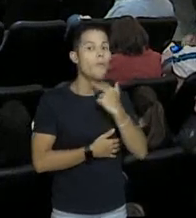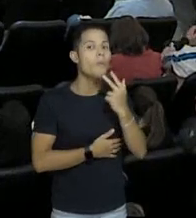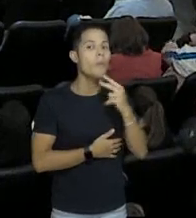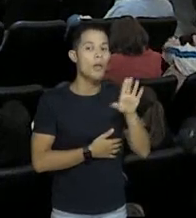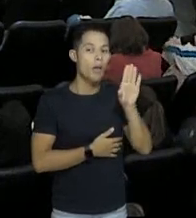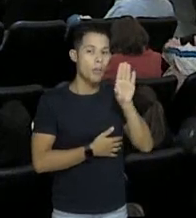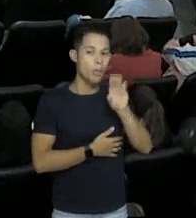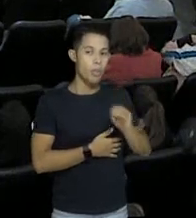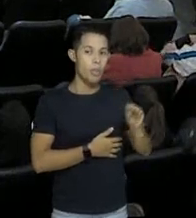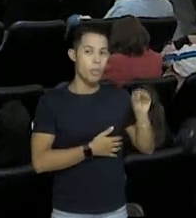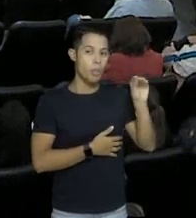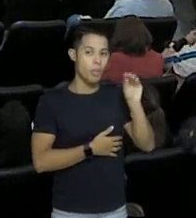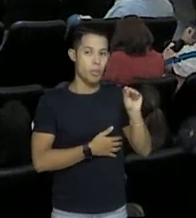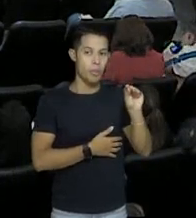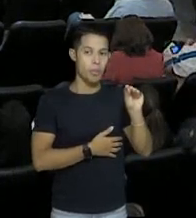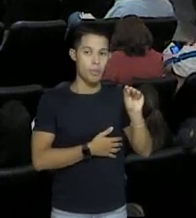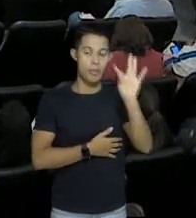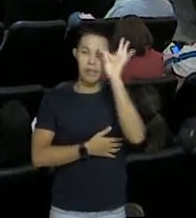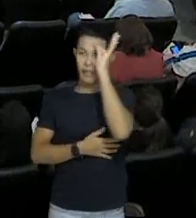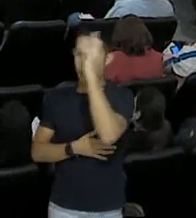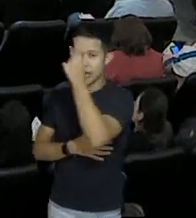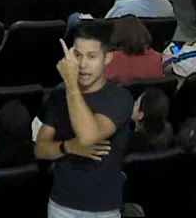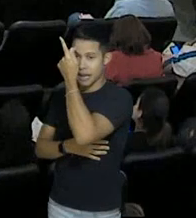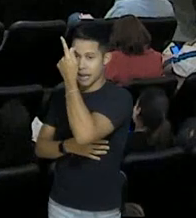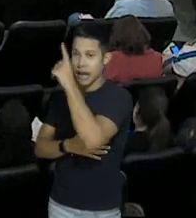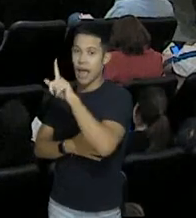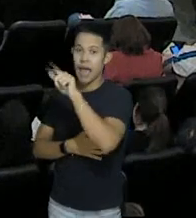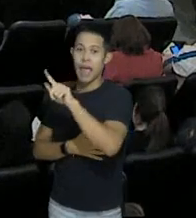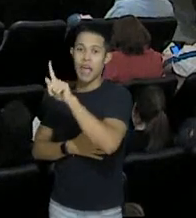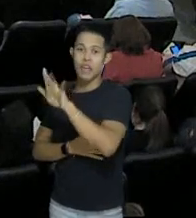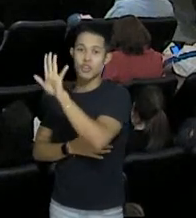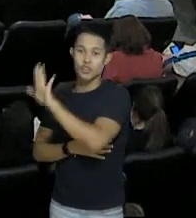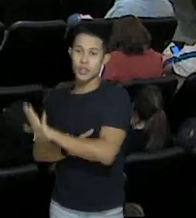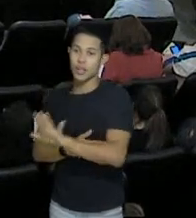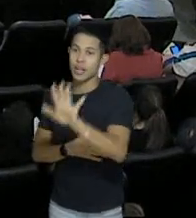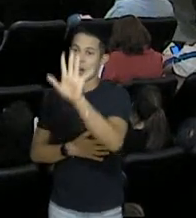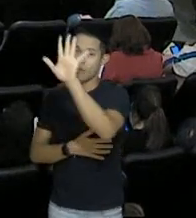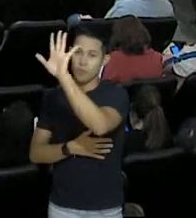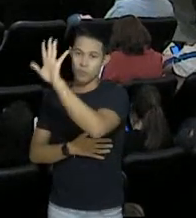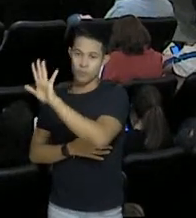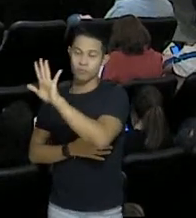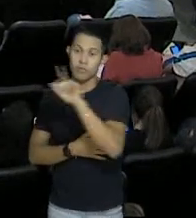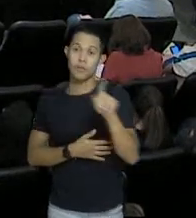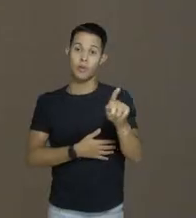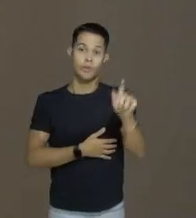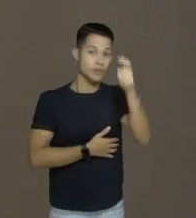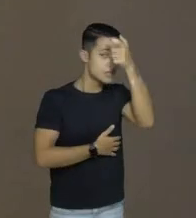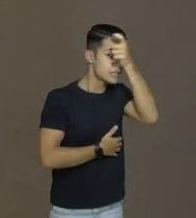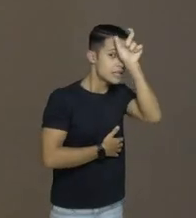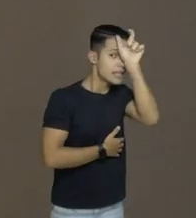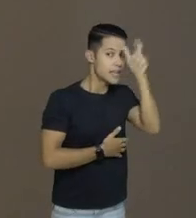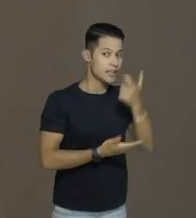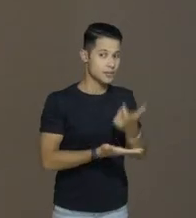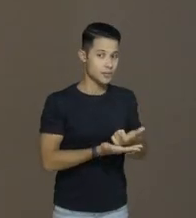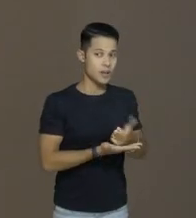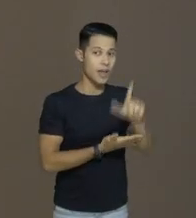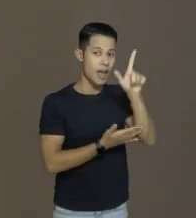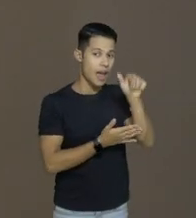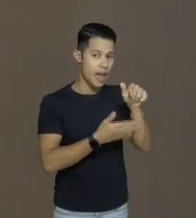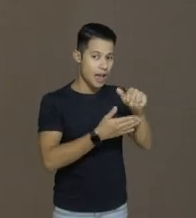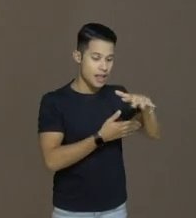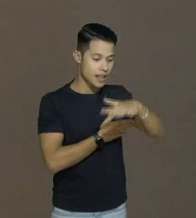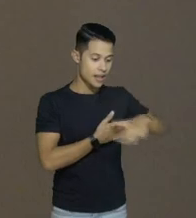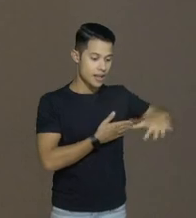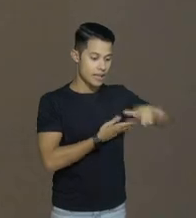O TDAH não se concentra no geral. O disléxico não se concentra na escrita, nas coisas do